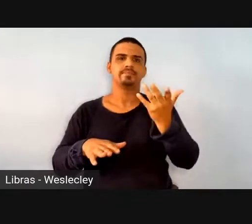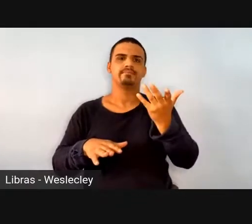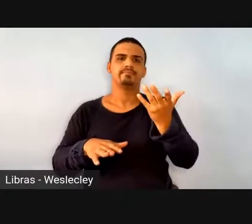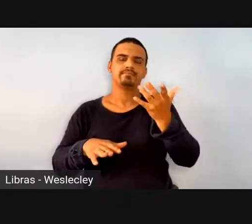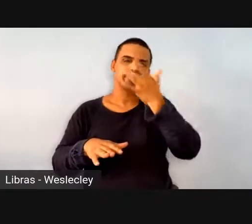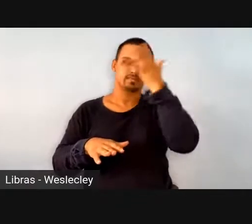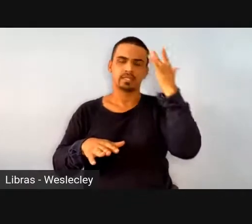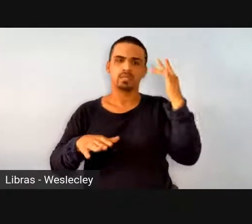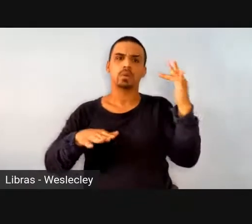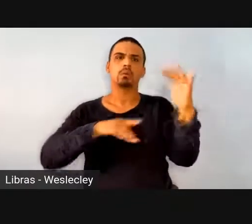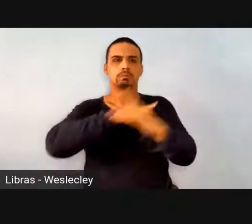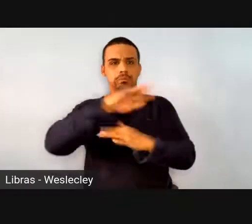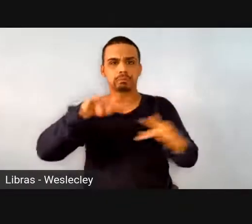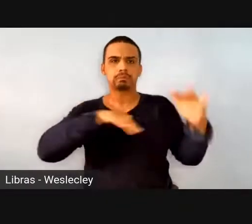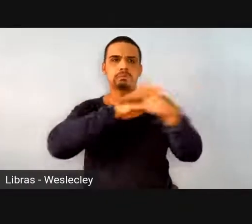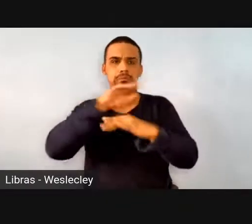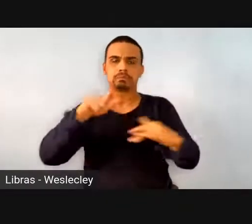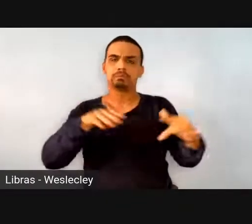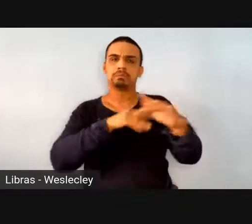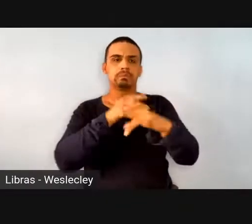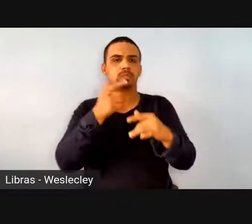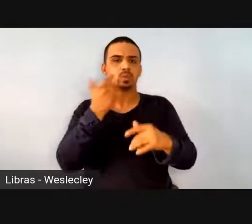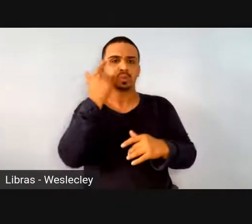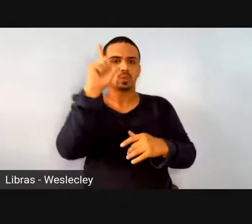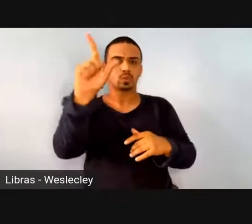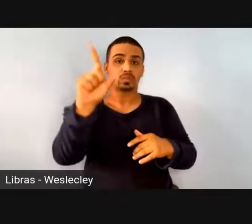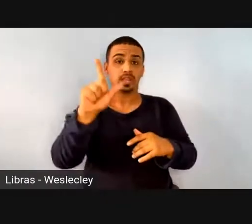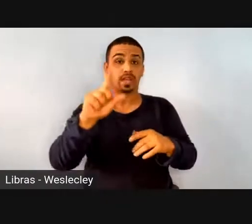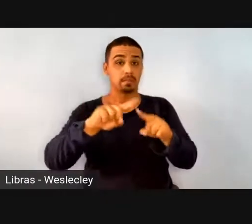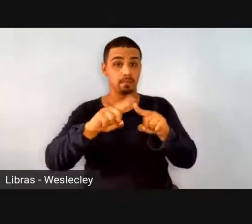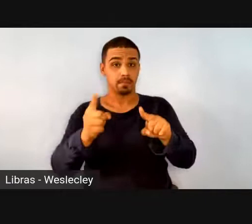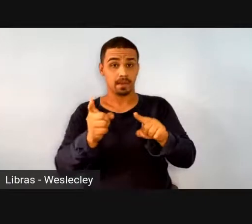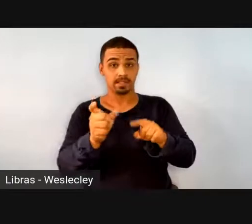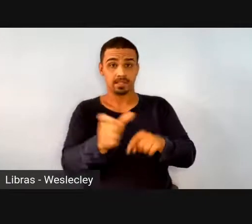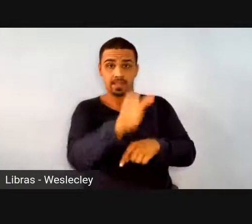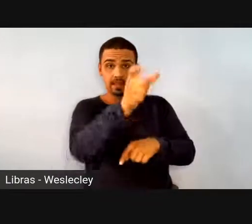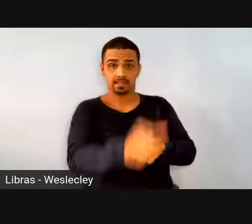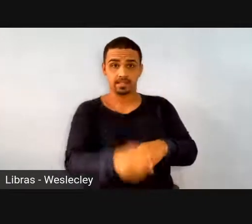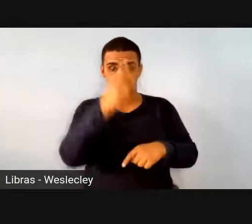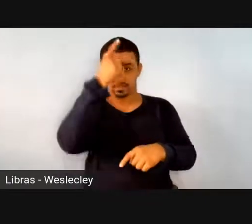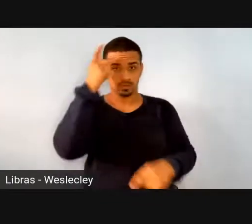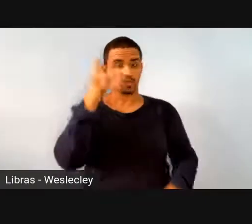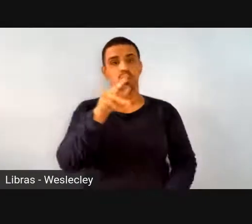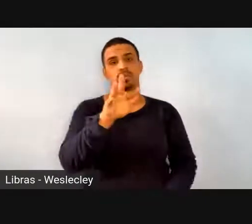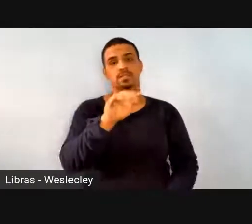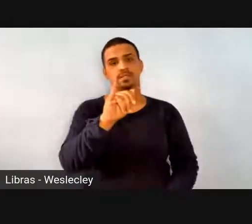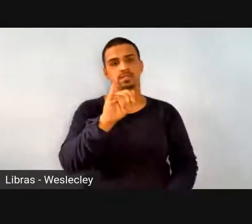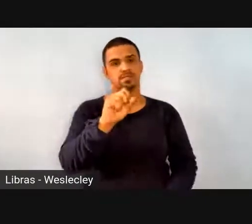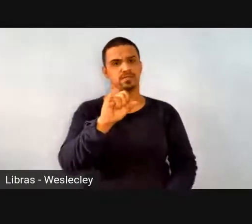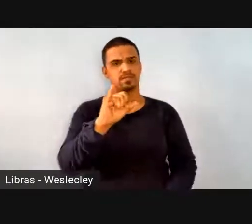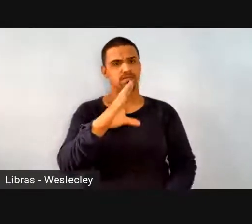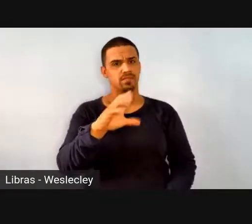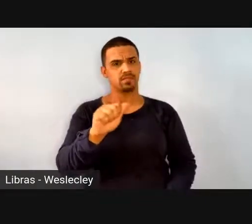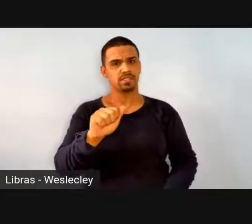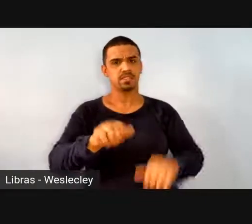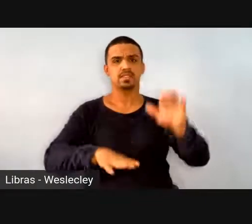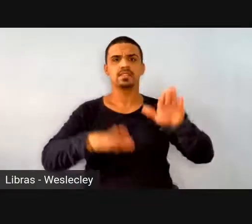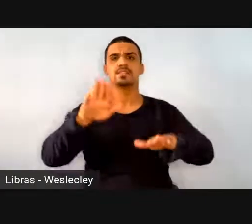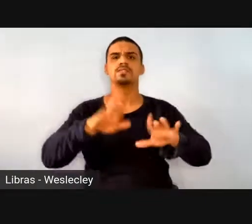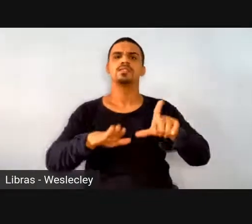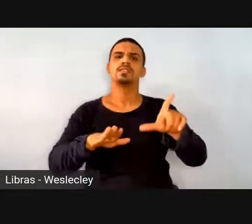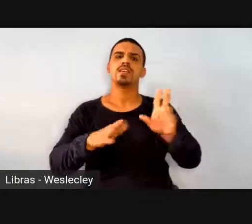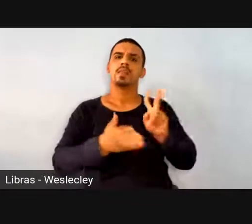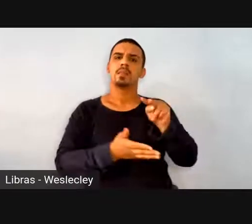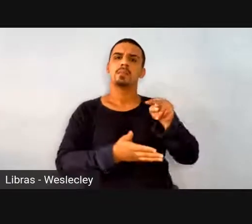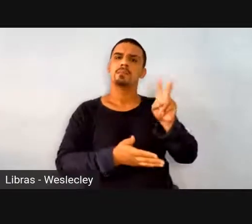Mas permaneceu, no caso das pessoas físicas, que naturalmente permanecem autorizadas a doar, permanece o